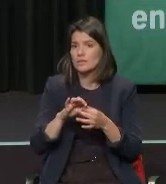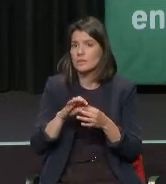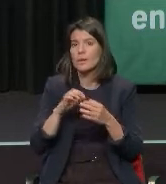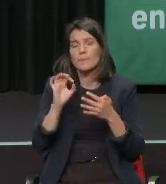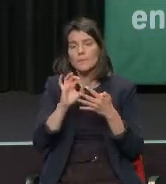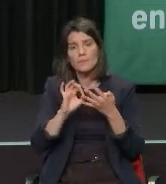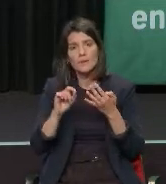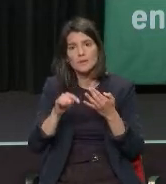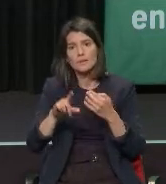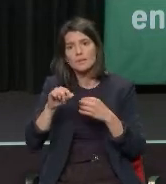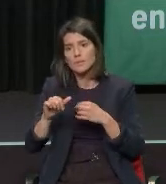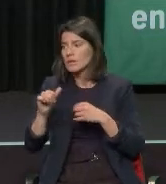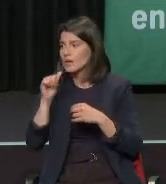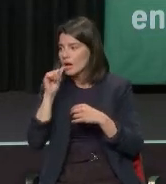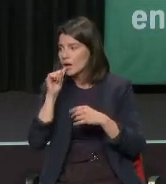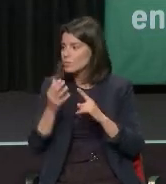exerce-se entre todos.